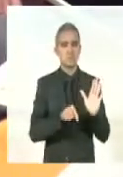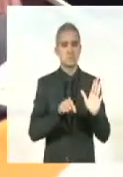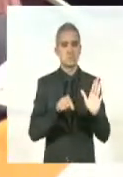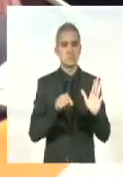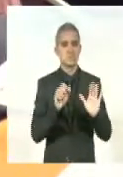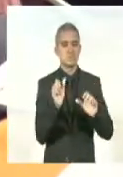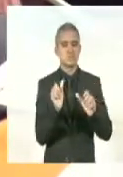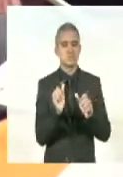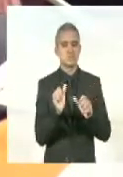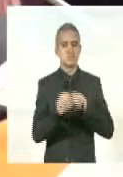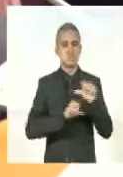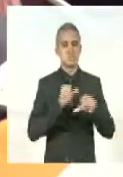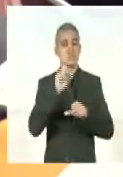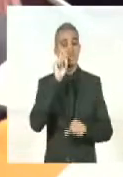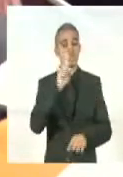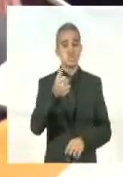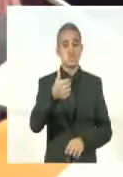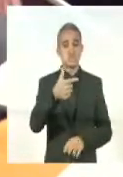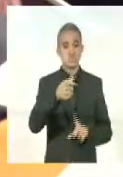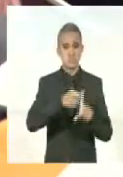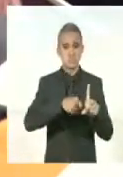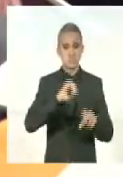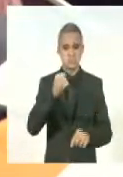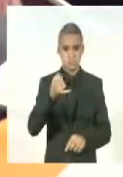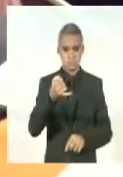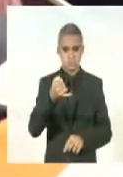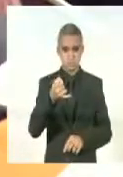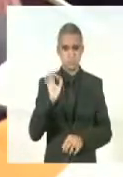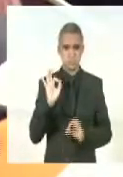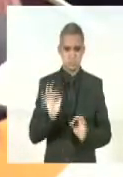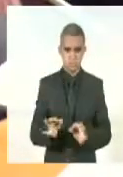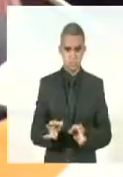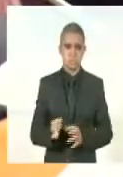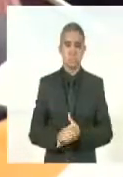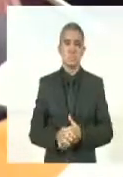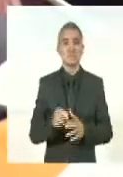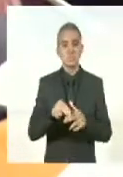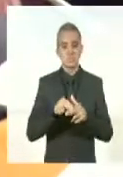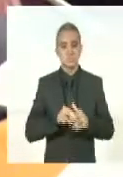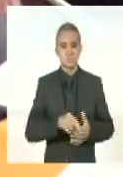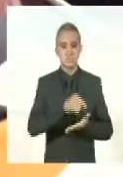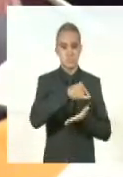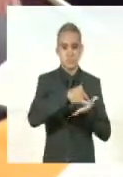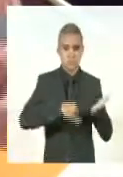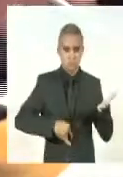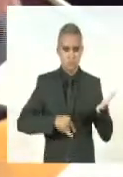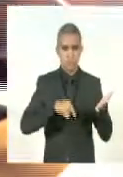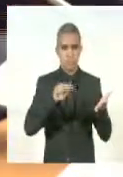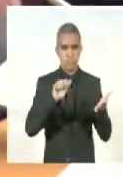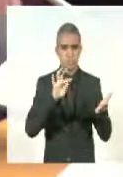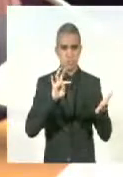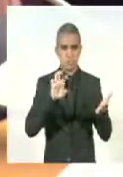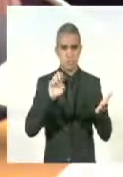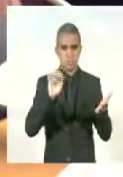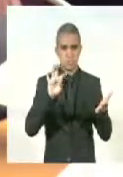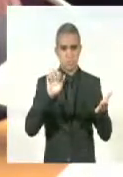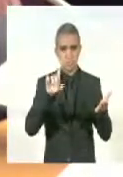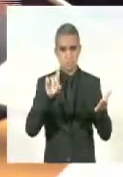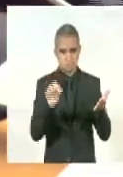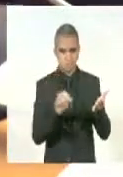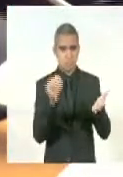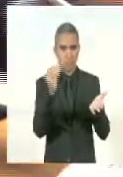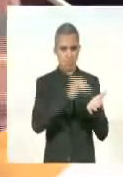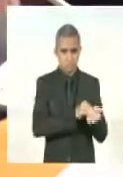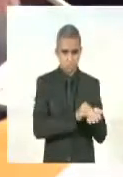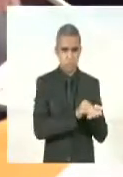alterou o objeto social no dia 12 de janeiro. Pois bem, o atestado que foi juntado no processo para